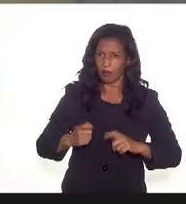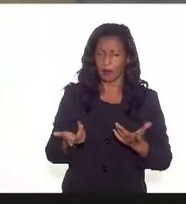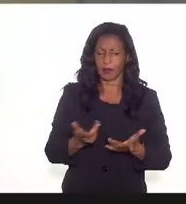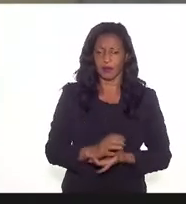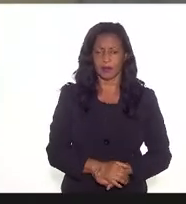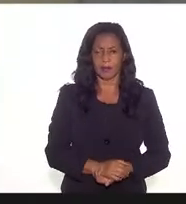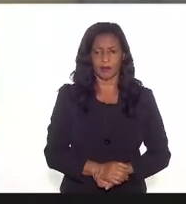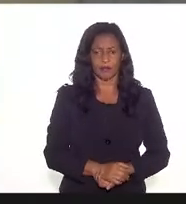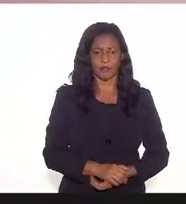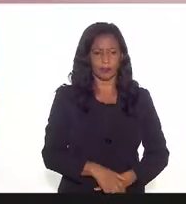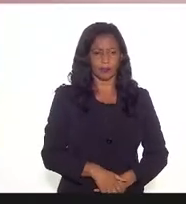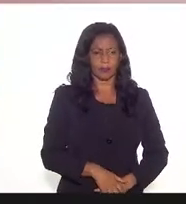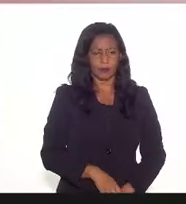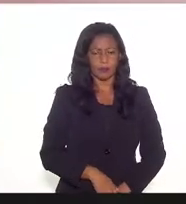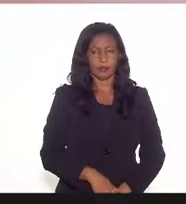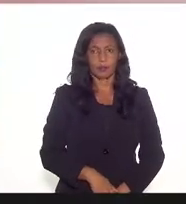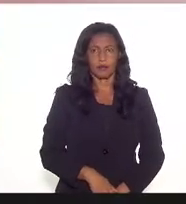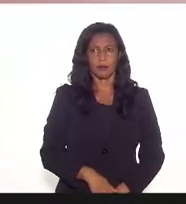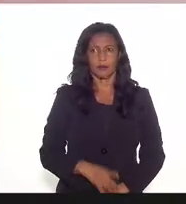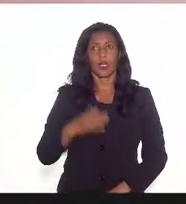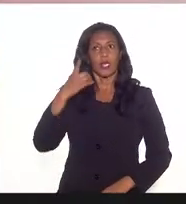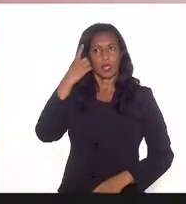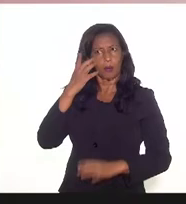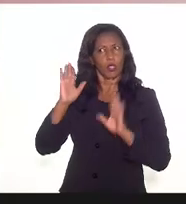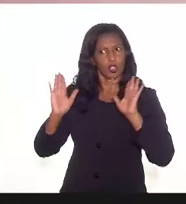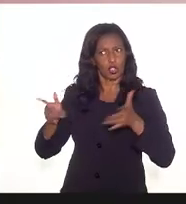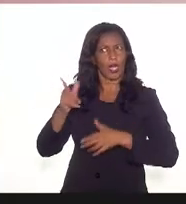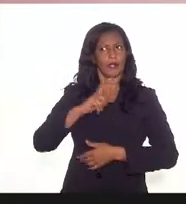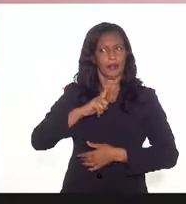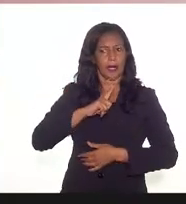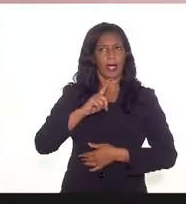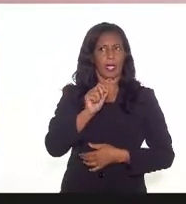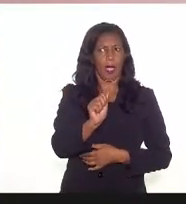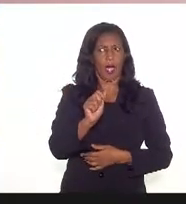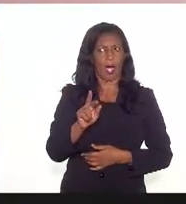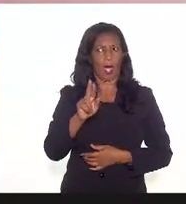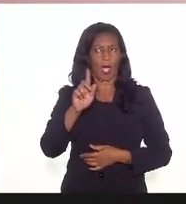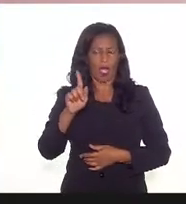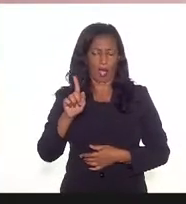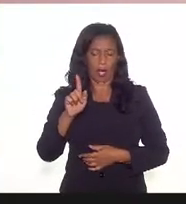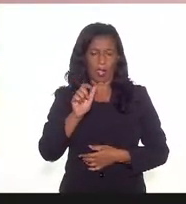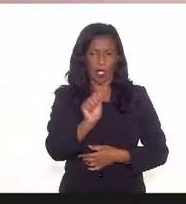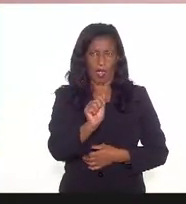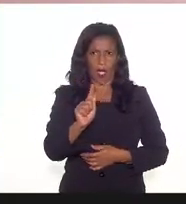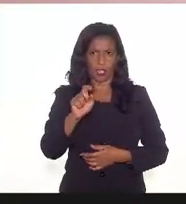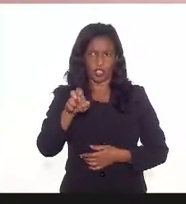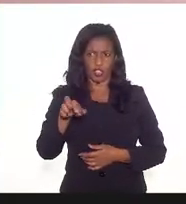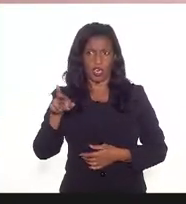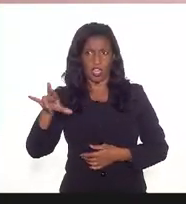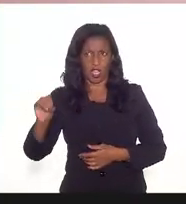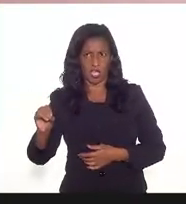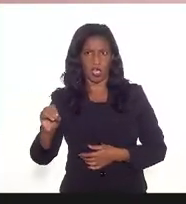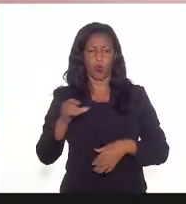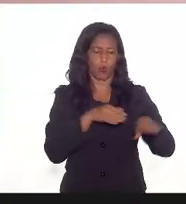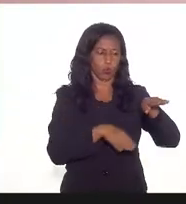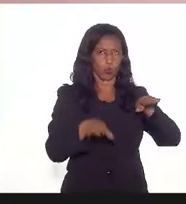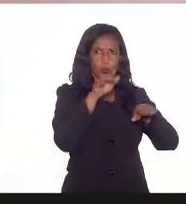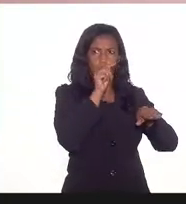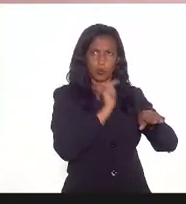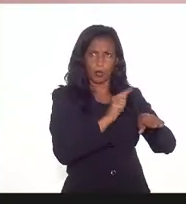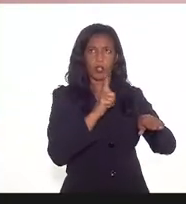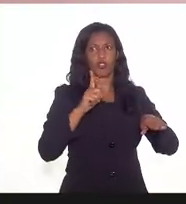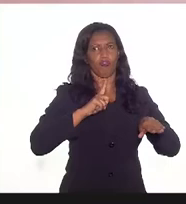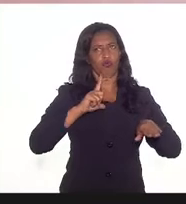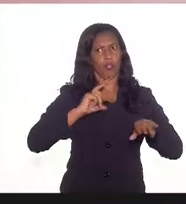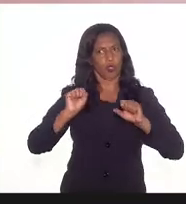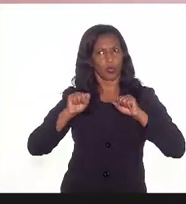Então, deputado, a gente já tem uma área na GRIO para atender esse público do Supera. A gente está reforçando essa